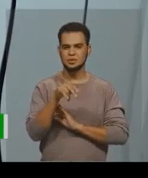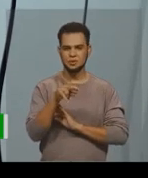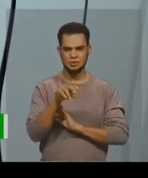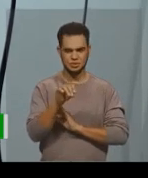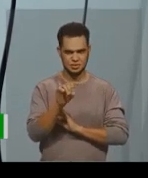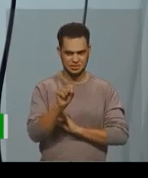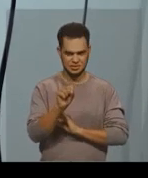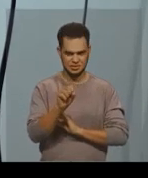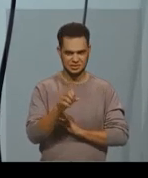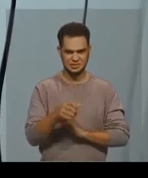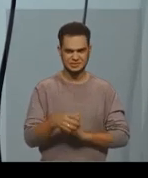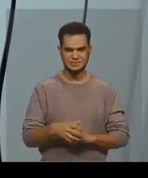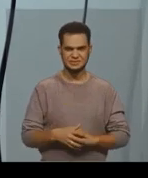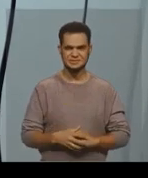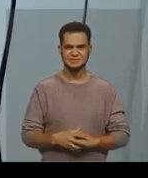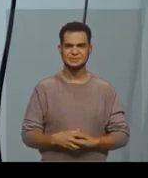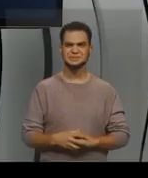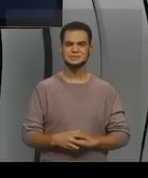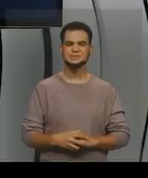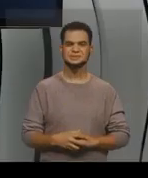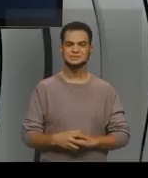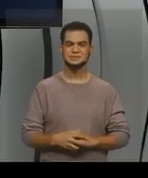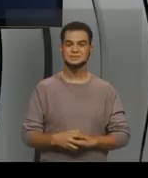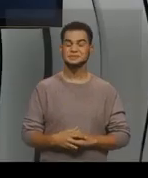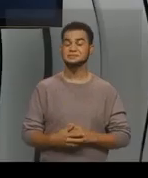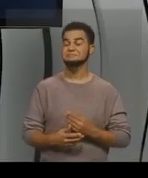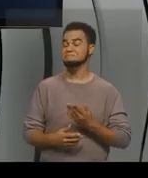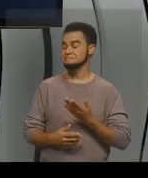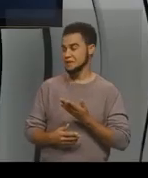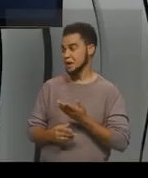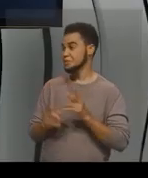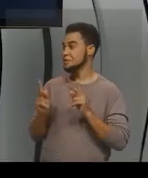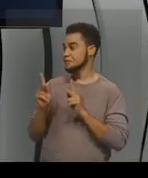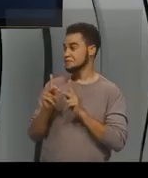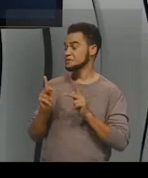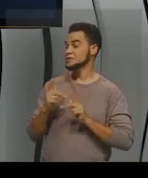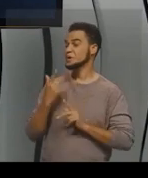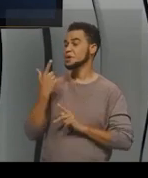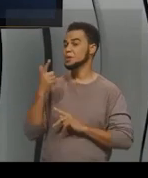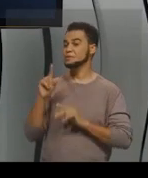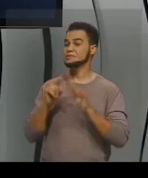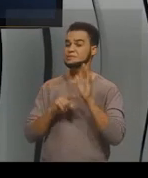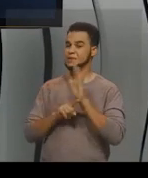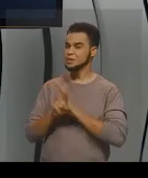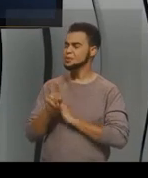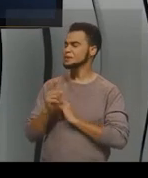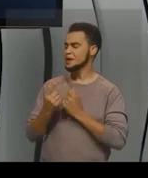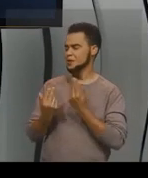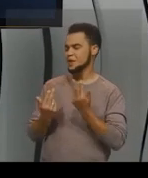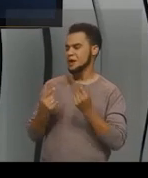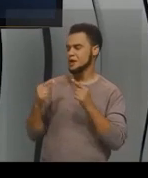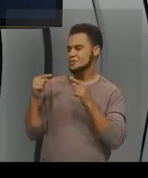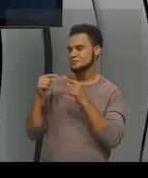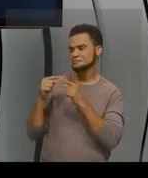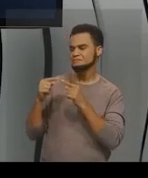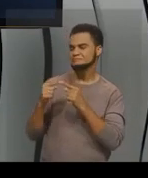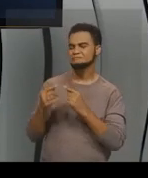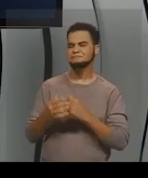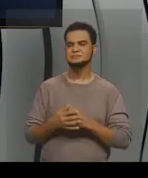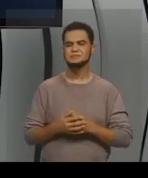agora a nossa próxima pergunta tem a ver também. O que são corpos redondos e poliedros?